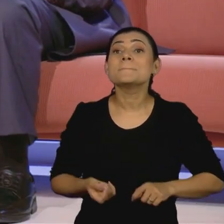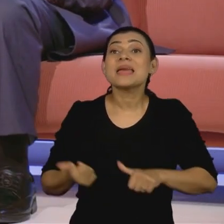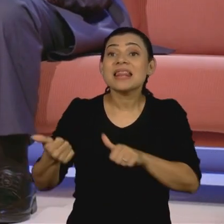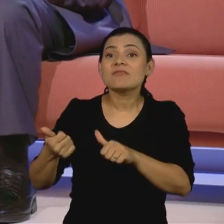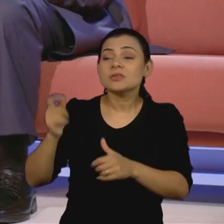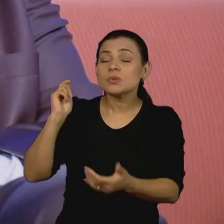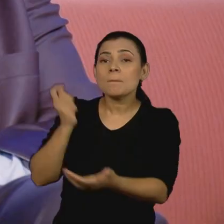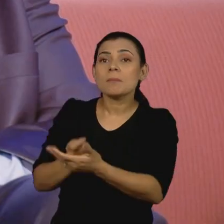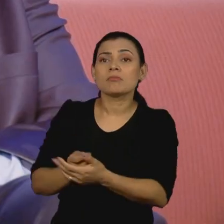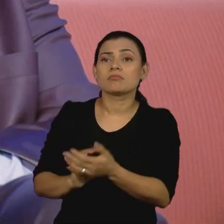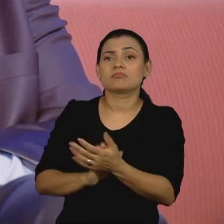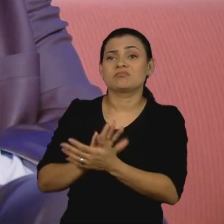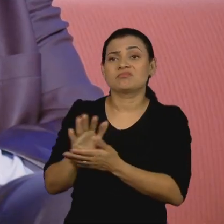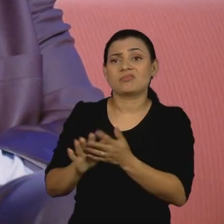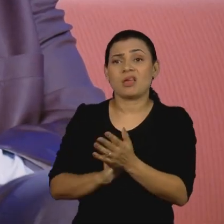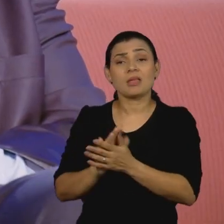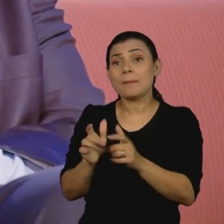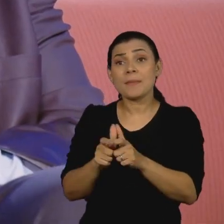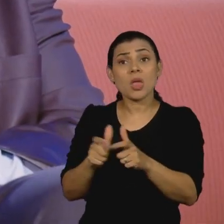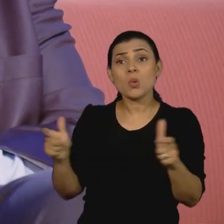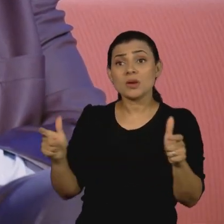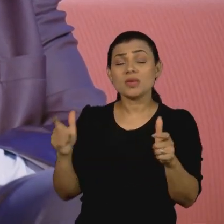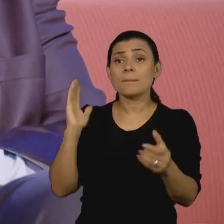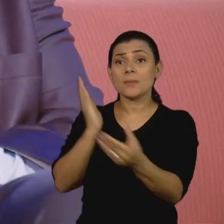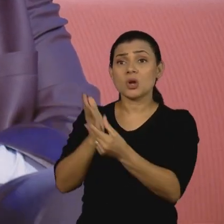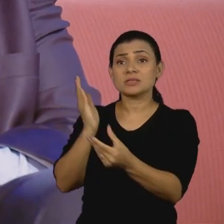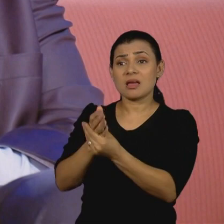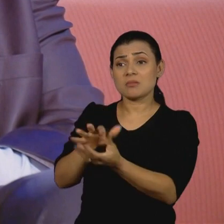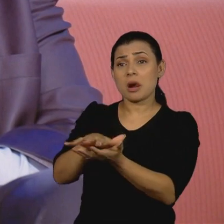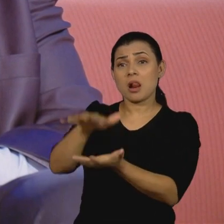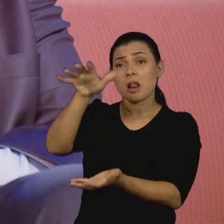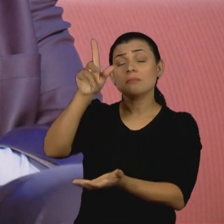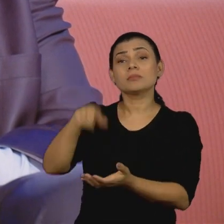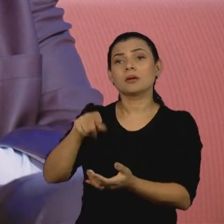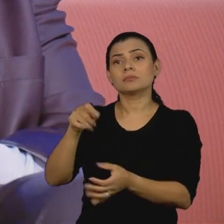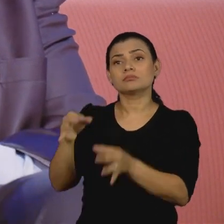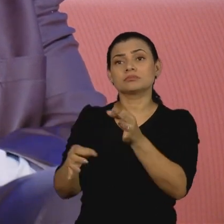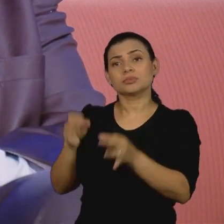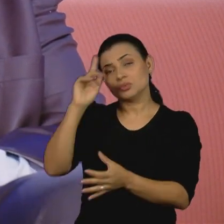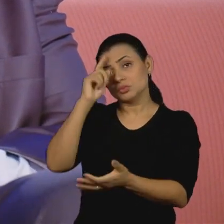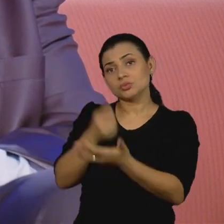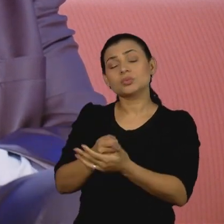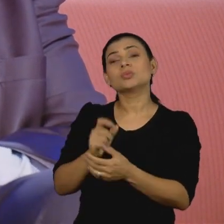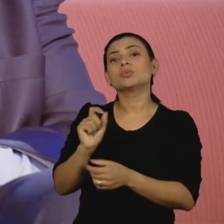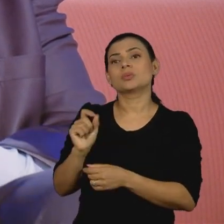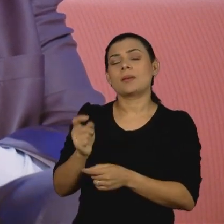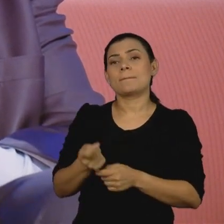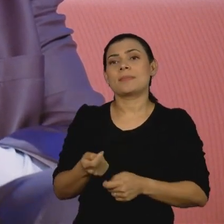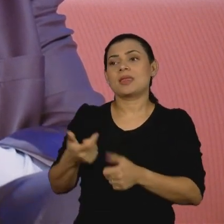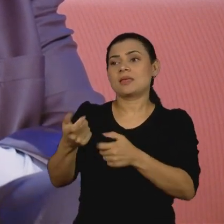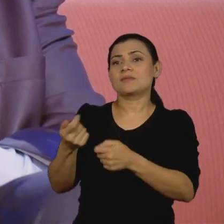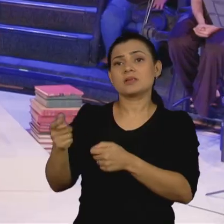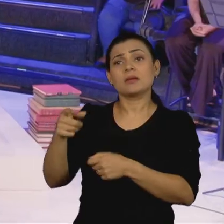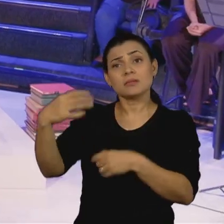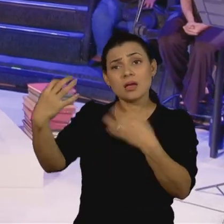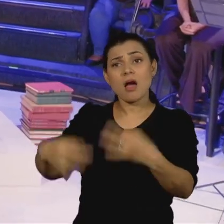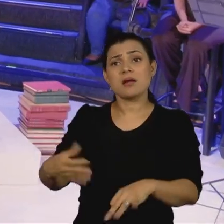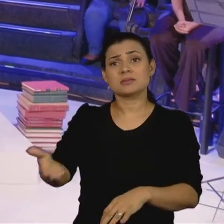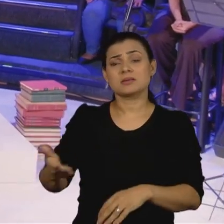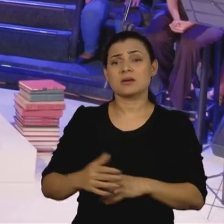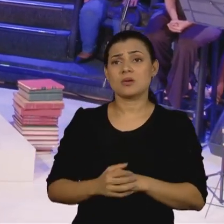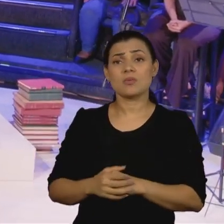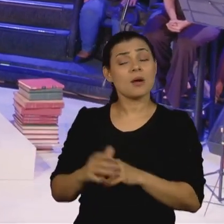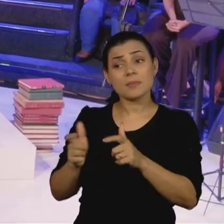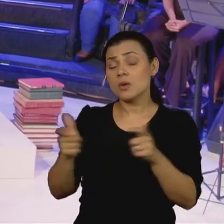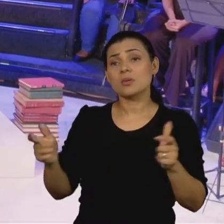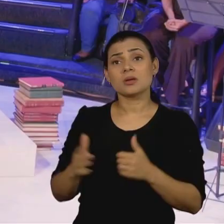devido, porque a grande maioria dessas ações são julgadas procedentes. O beneficiário tem razão. Então,